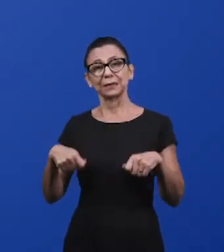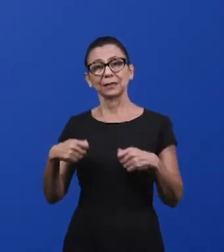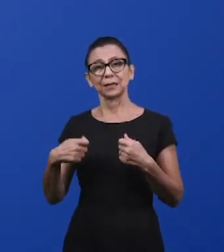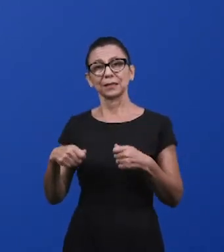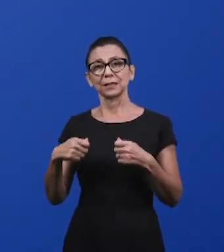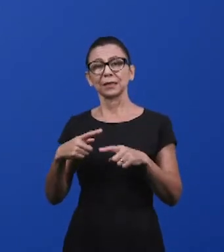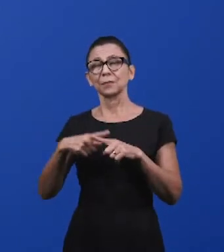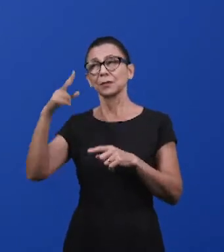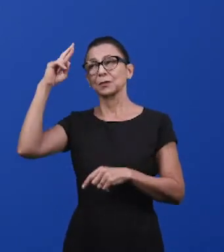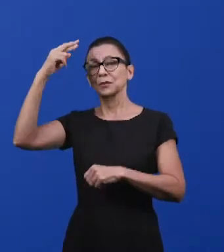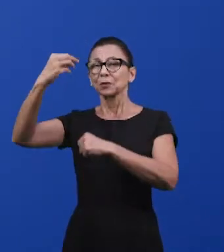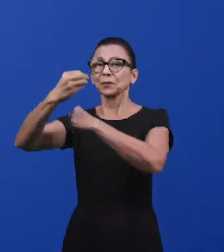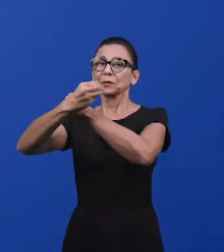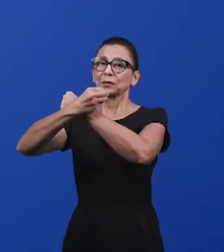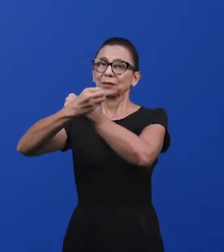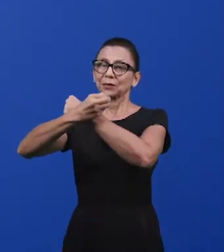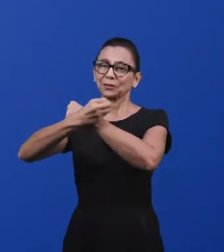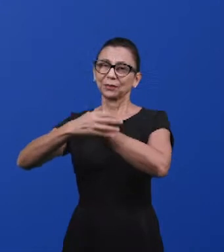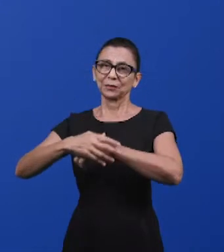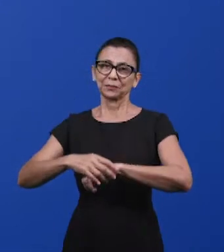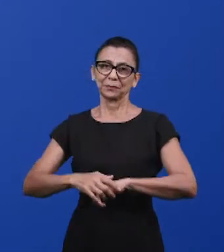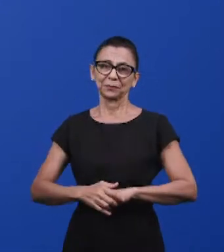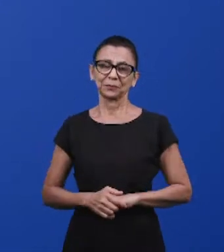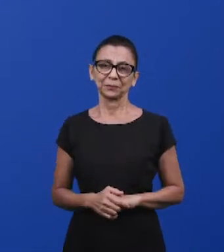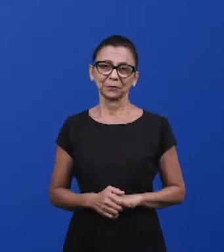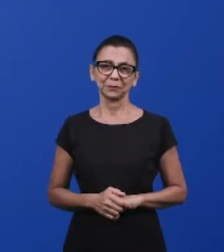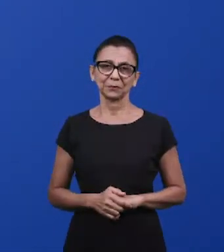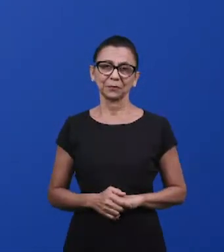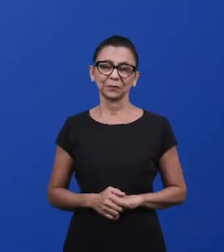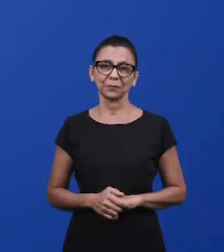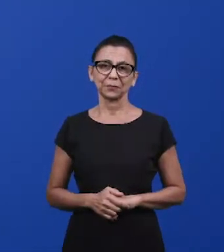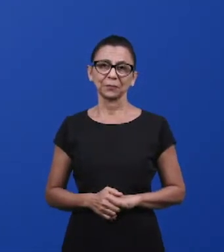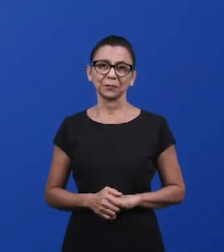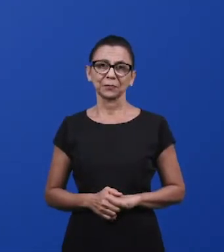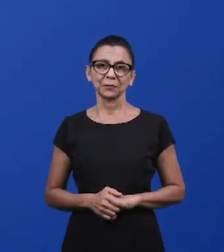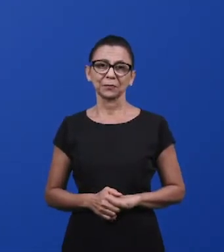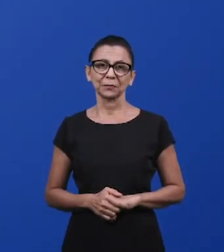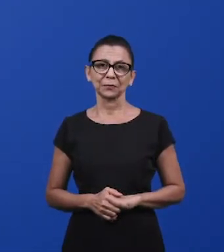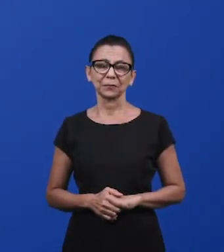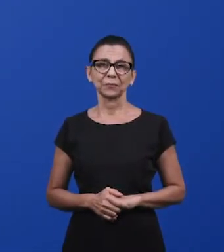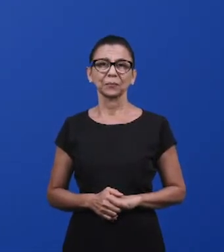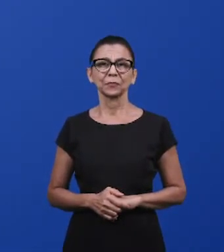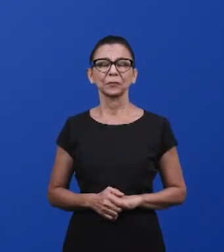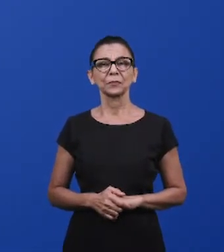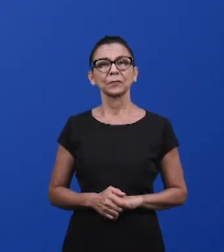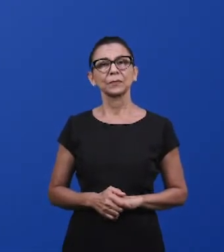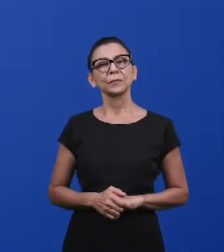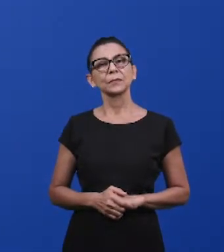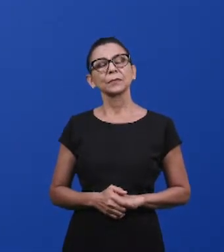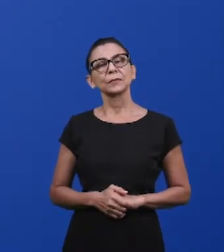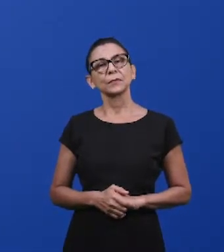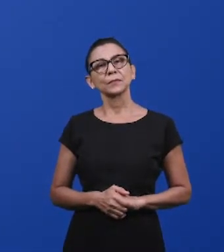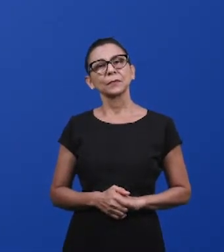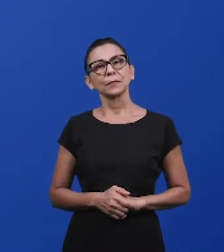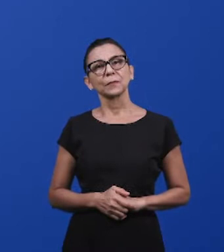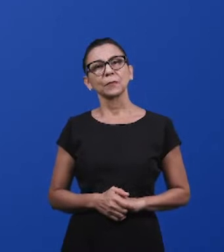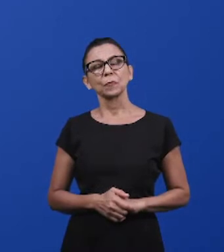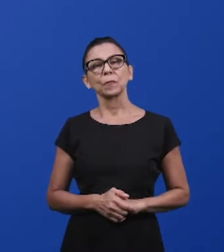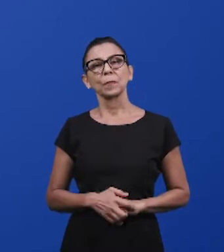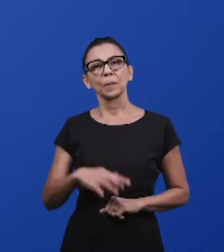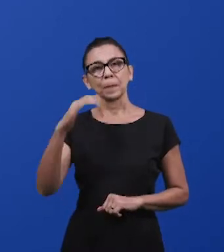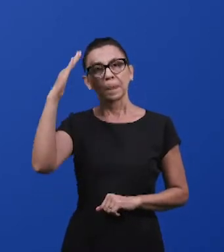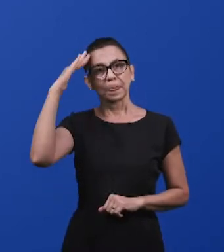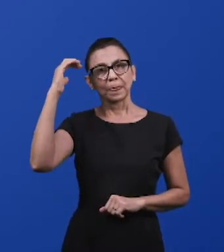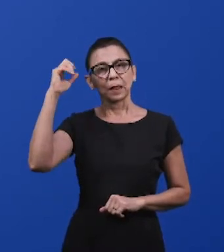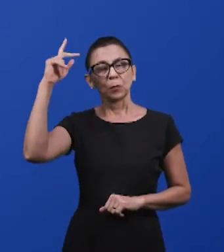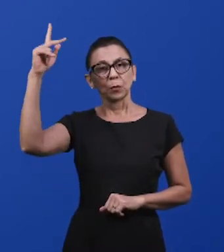em Provérbios 22, versículo 4. O galardão da humildade e o temor do